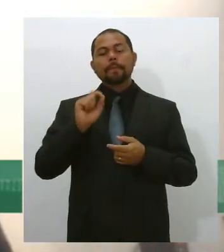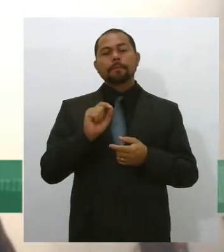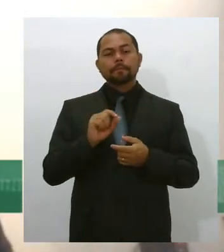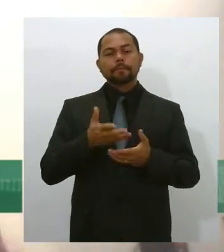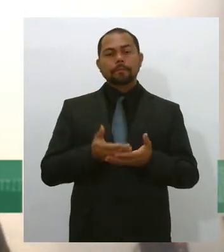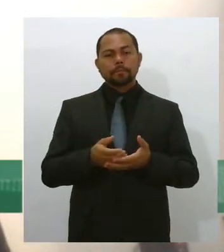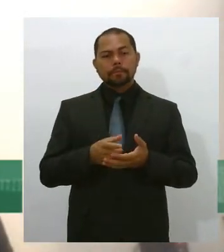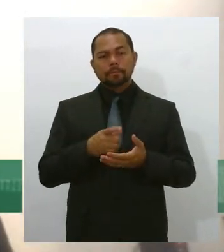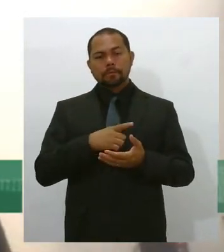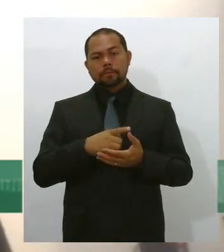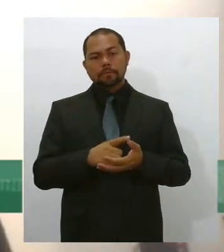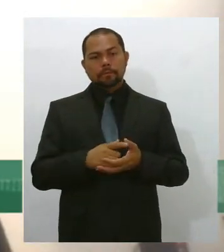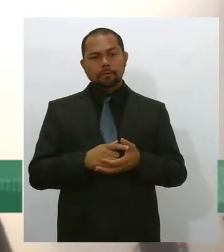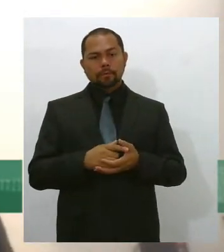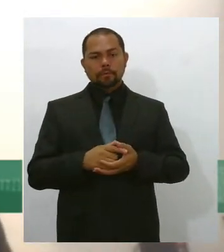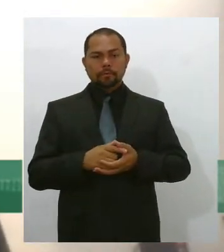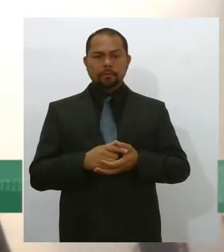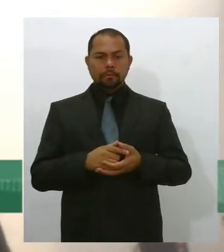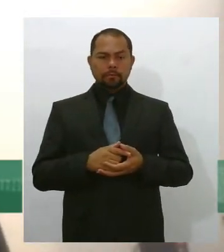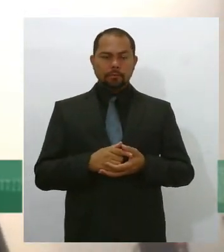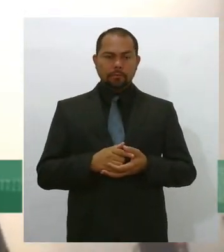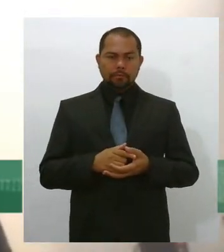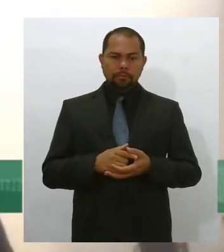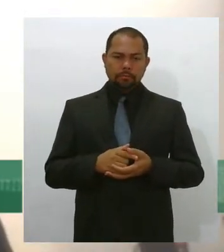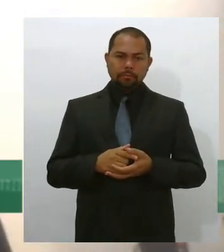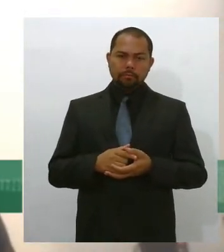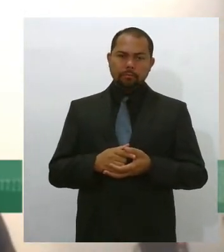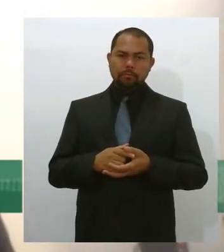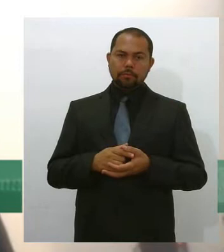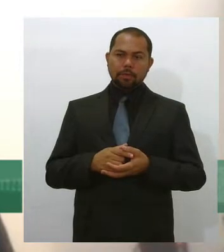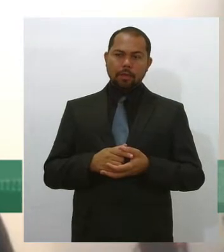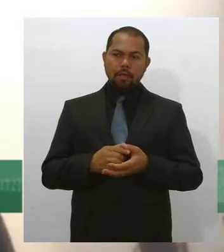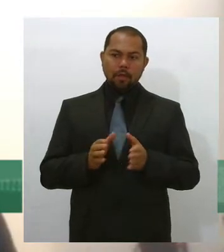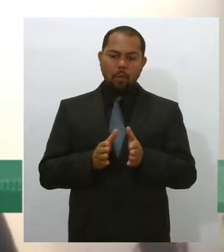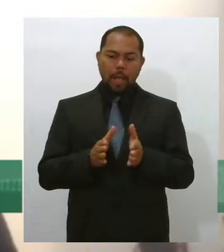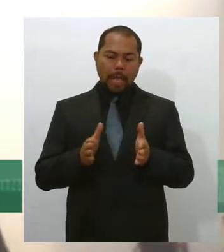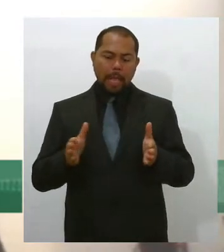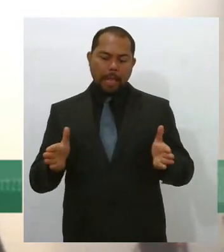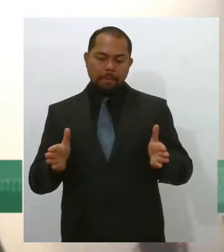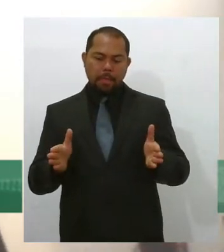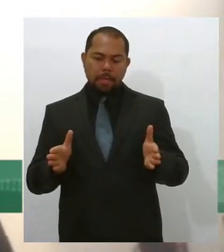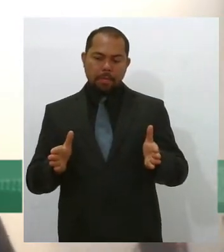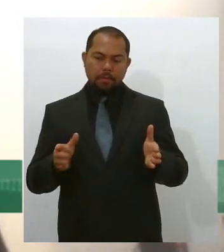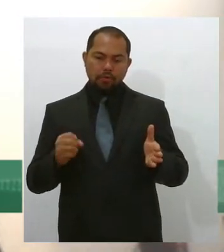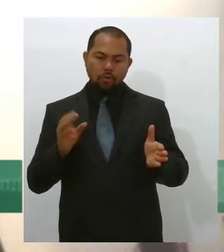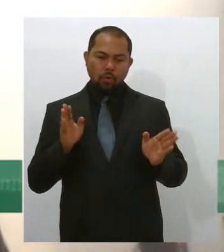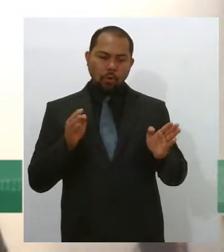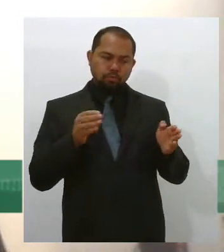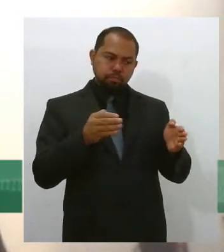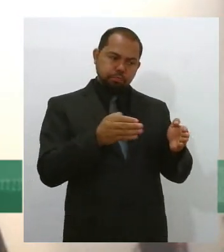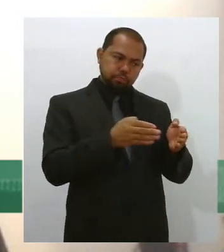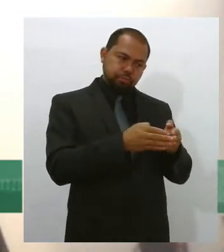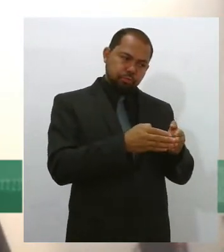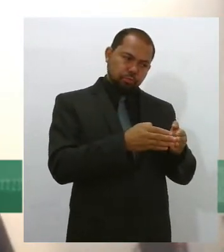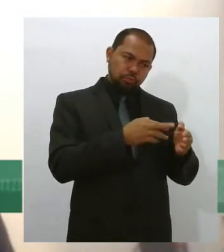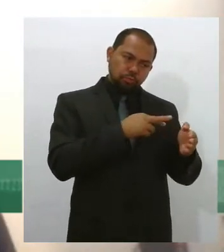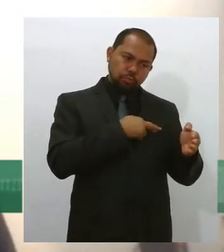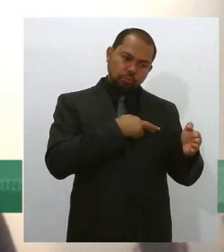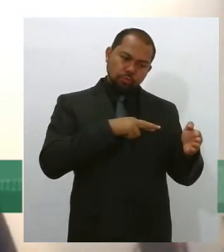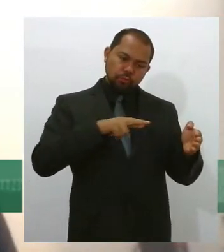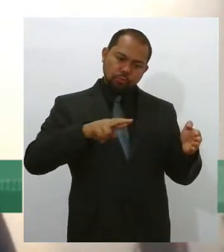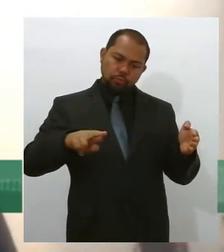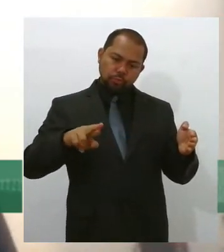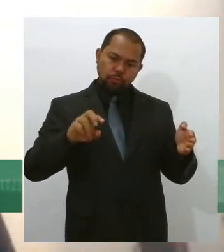uma grande é fatia dessa programação destinada a um segmento religioso